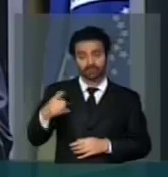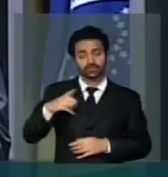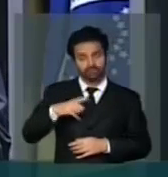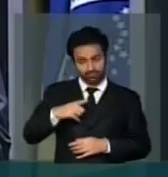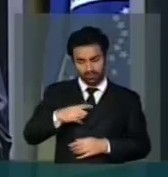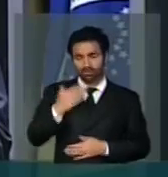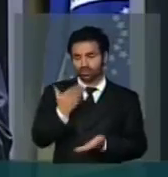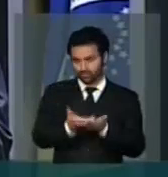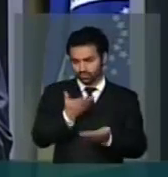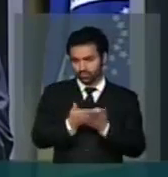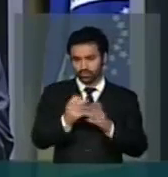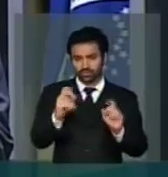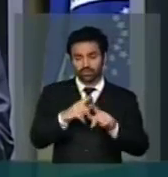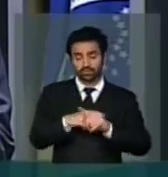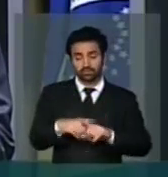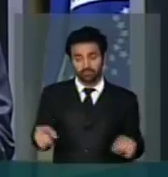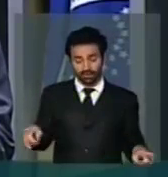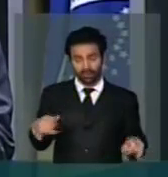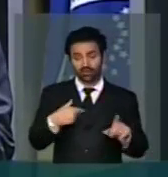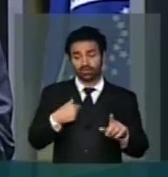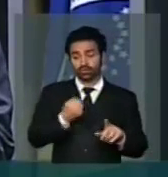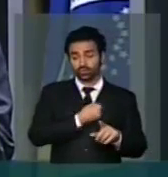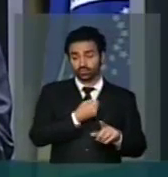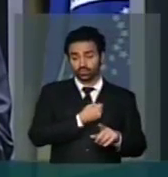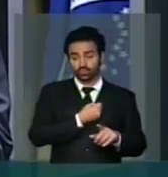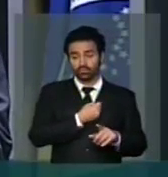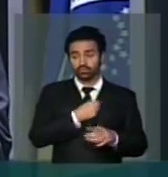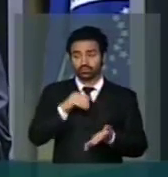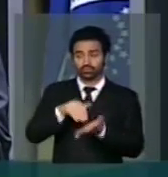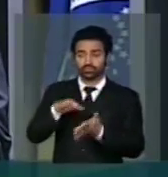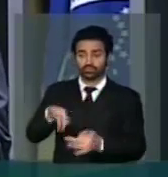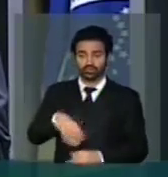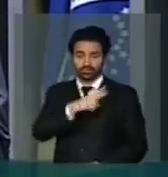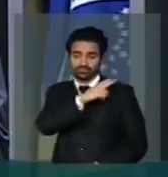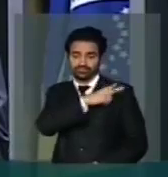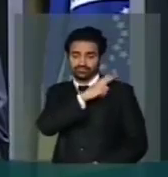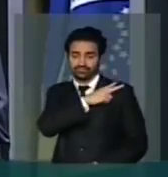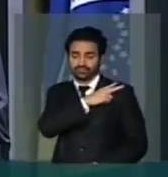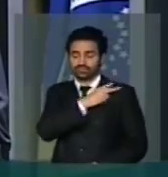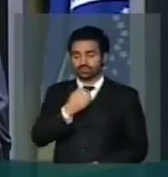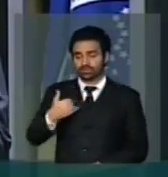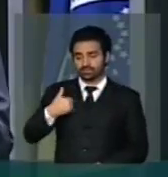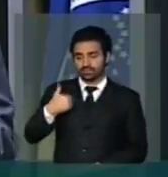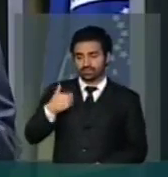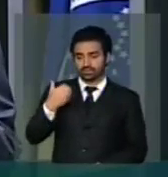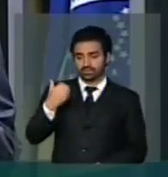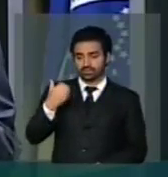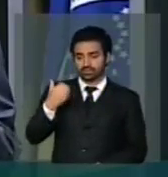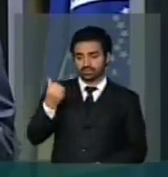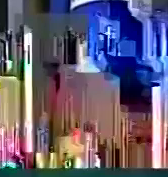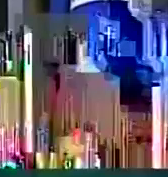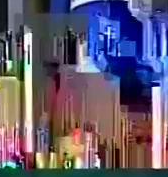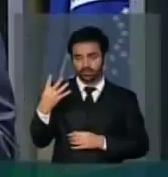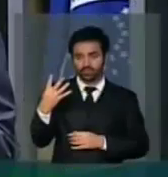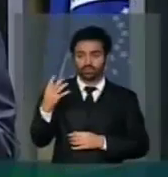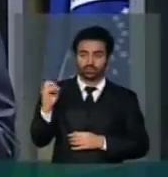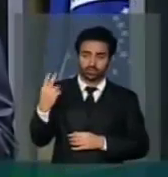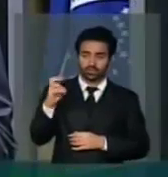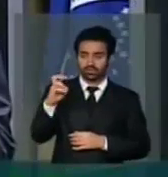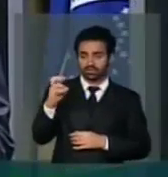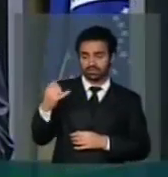educação básica, os números registrados nos anos finais do ensino fundamental, de 6 a 14, e médio,